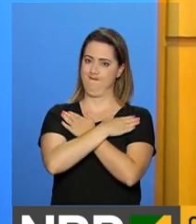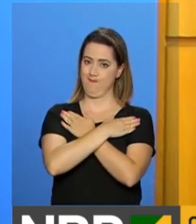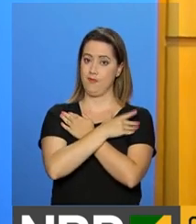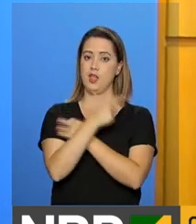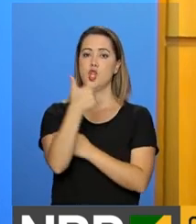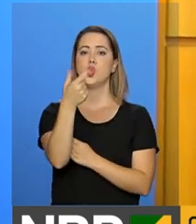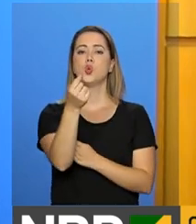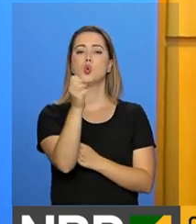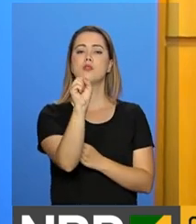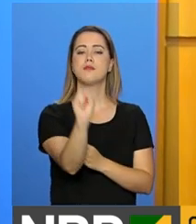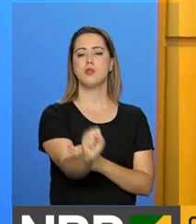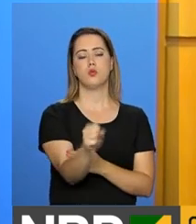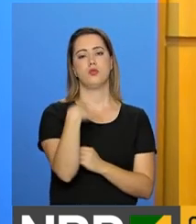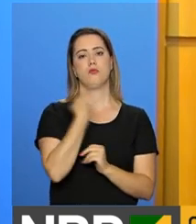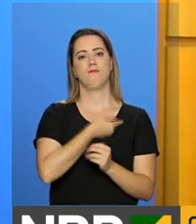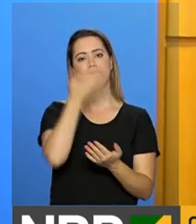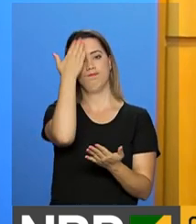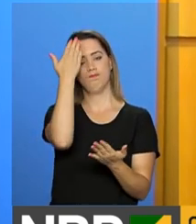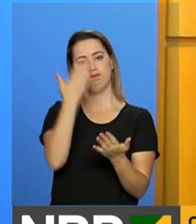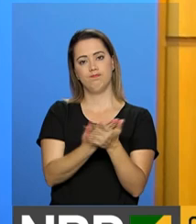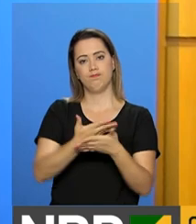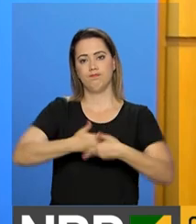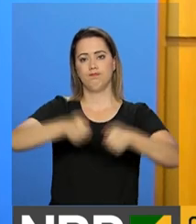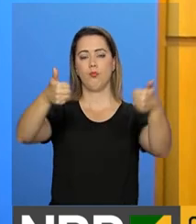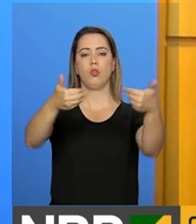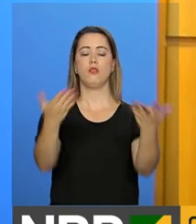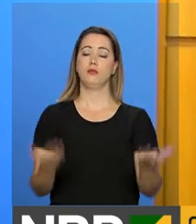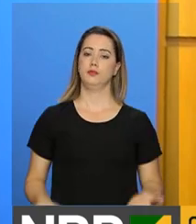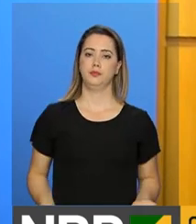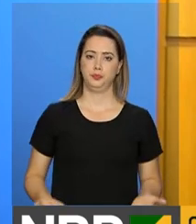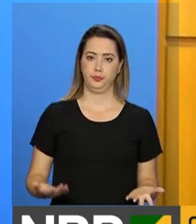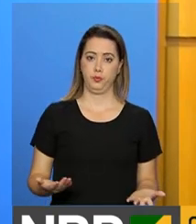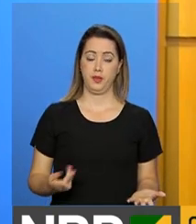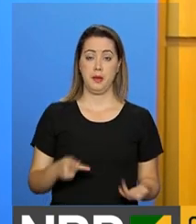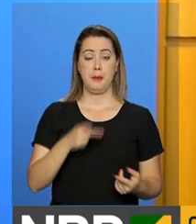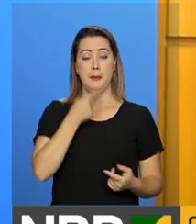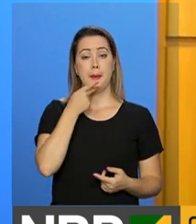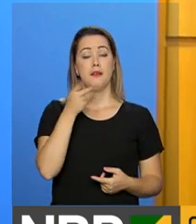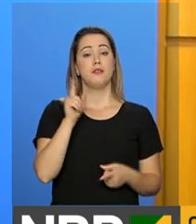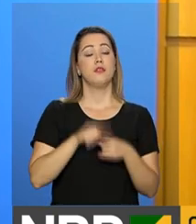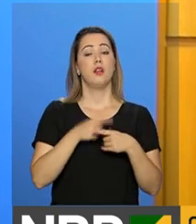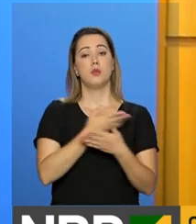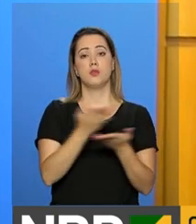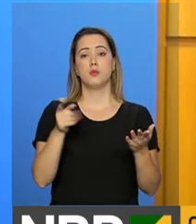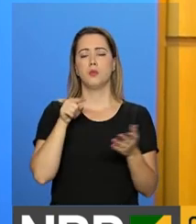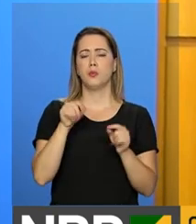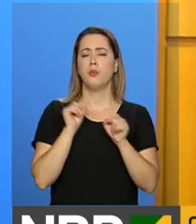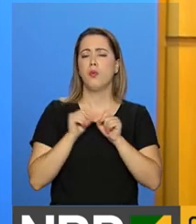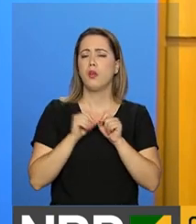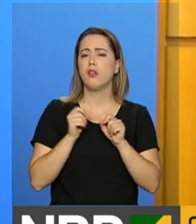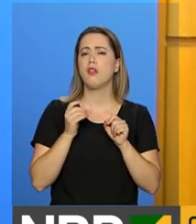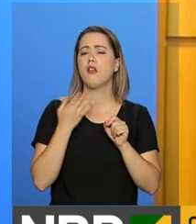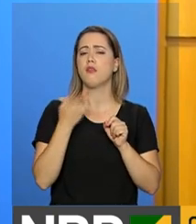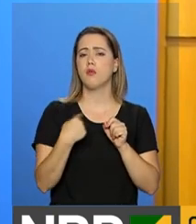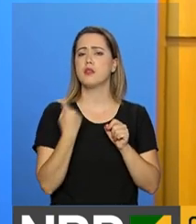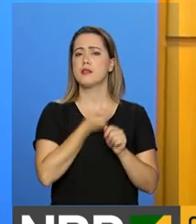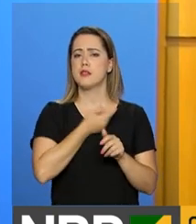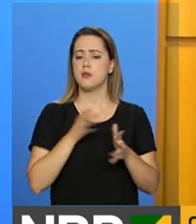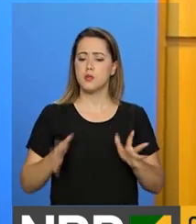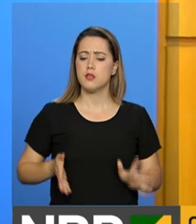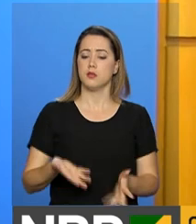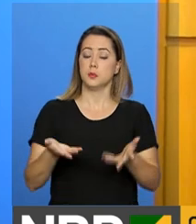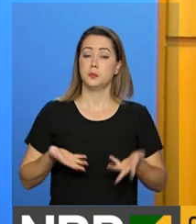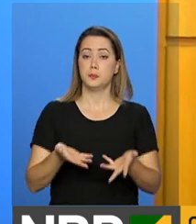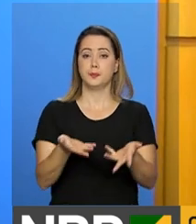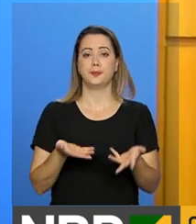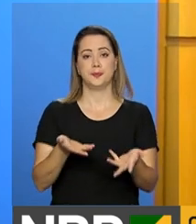2018 com um otimismo ainda maior. Mas eu digo isso porque o que estamos fazendo é estimular o